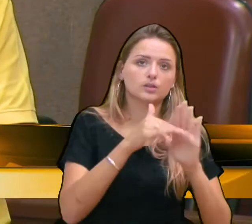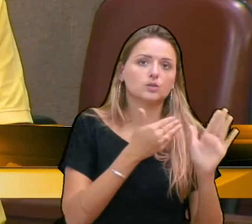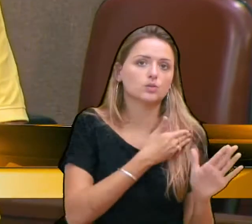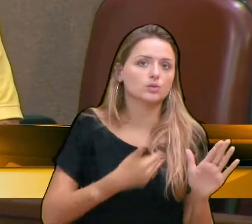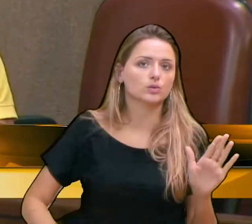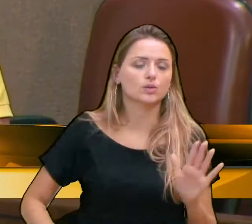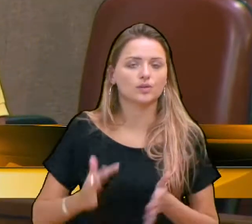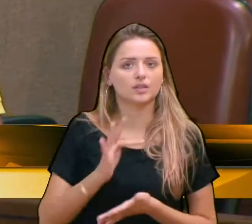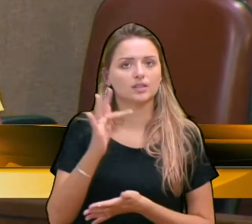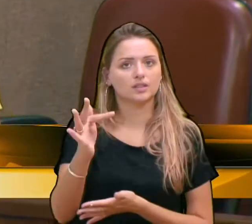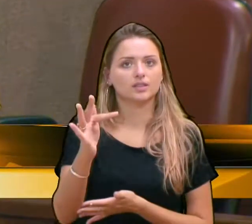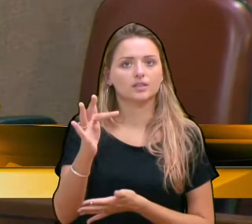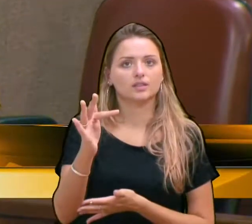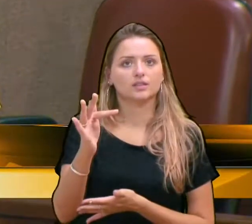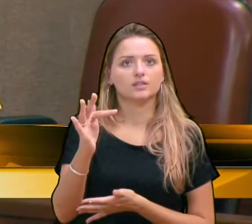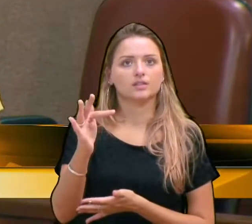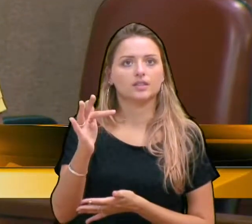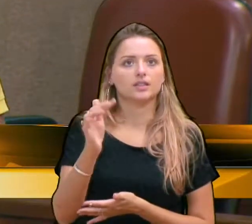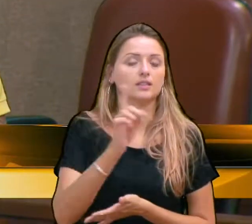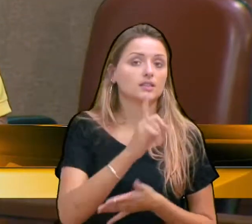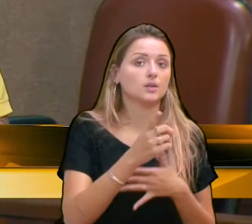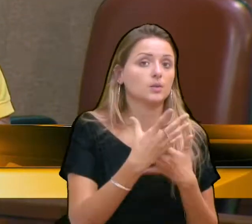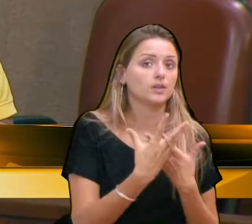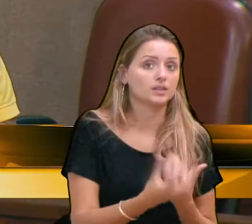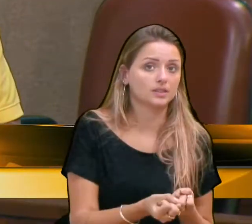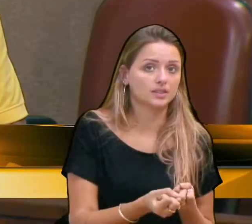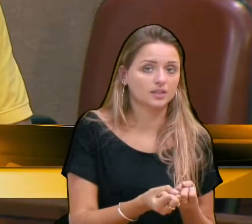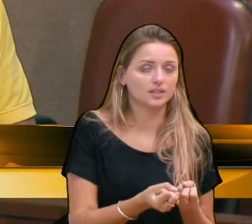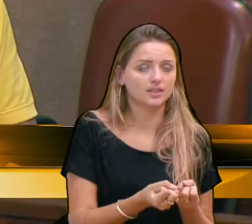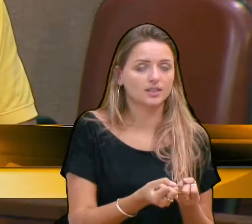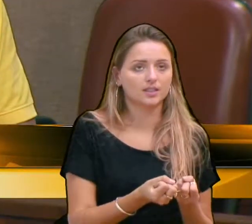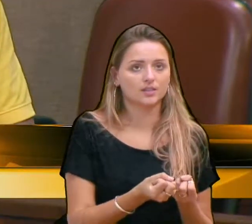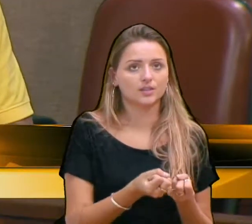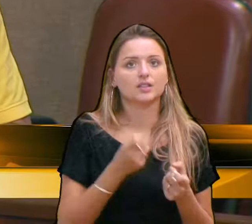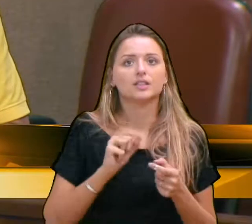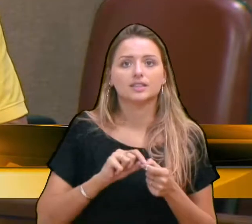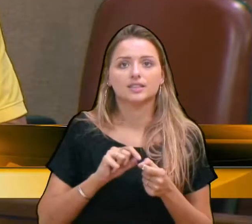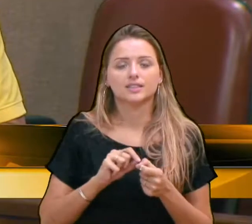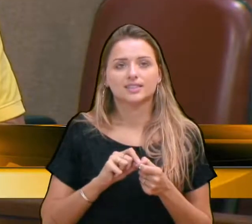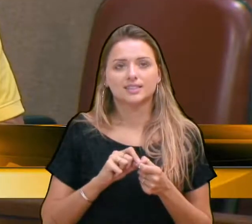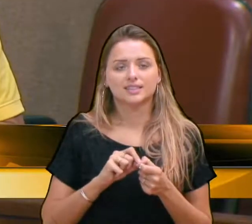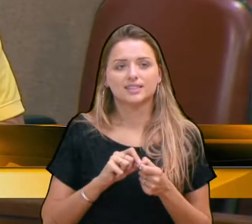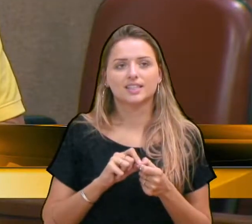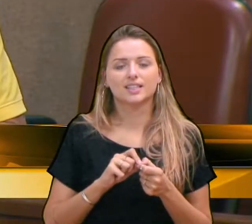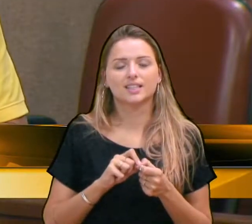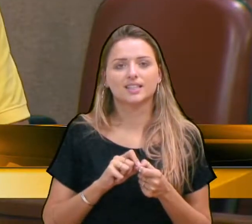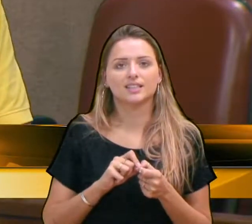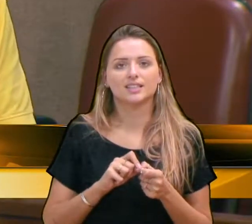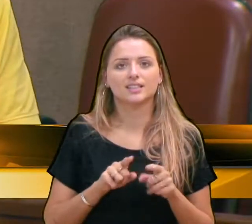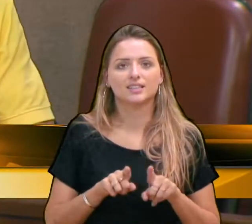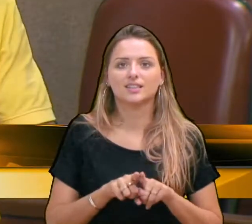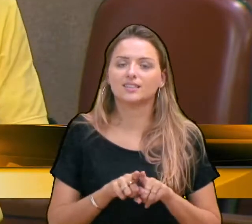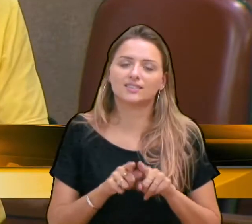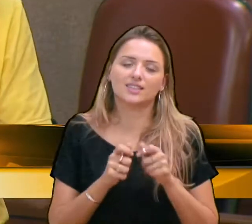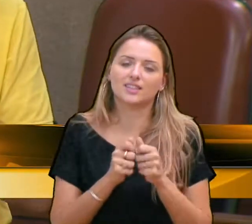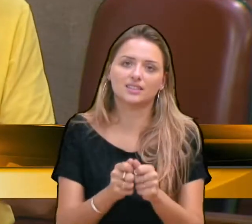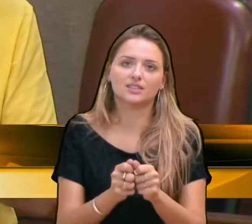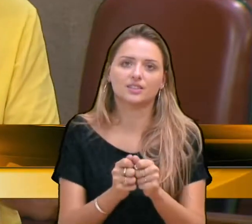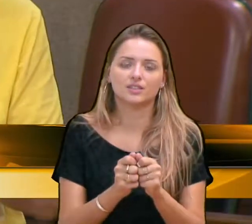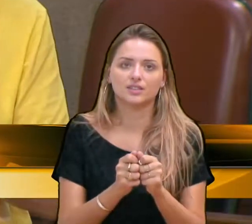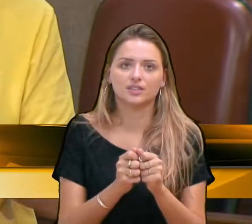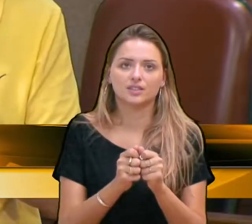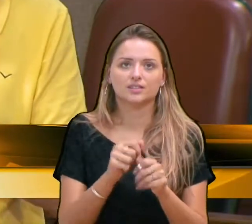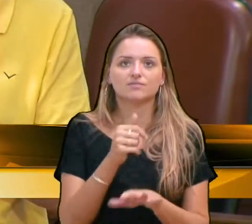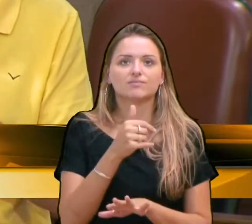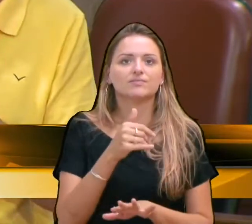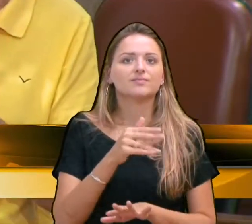federal, impediram que ele pudesse ter lançado esse programa. Mas a gente torce para que o prefeito Daniel